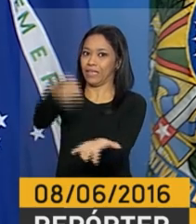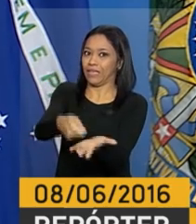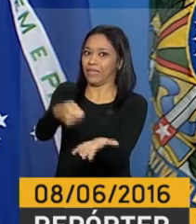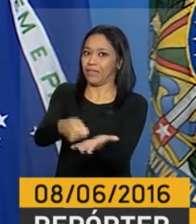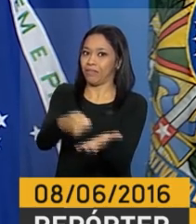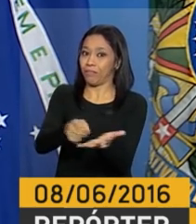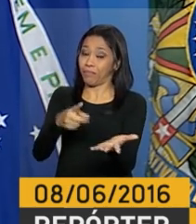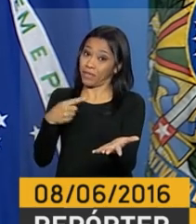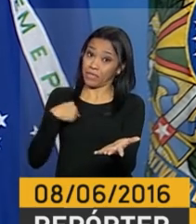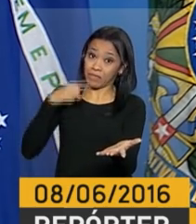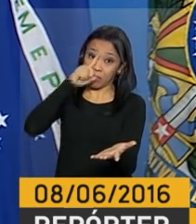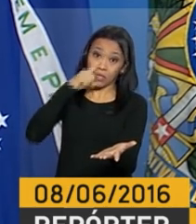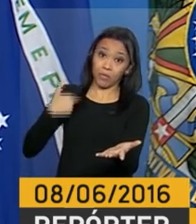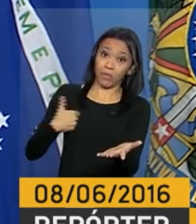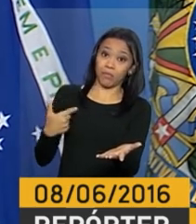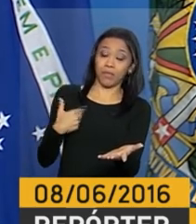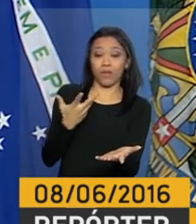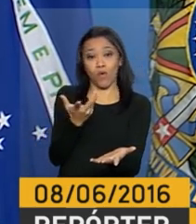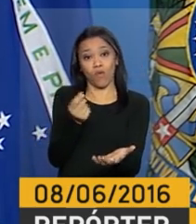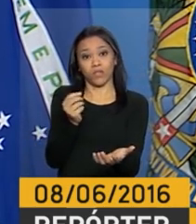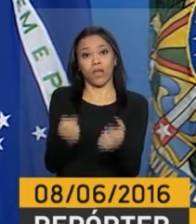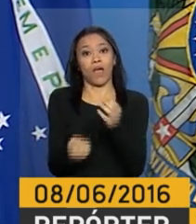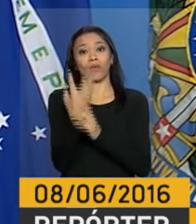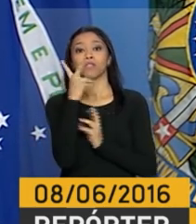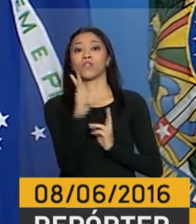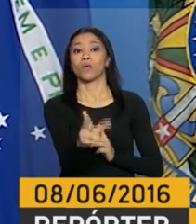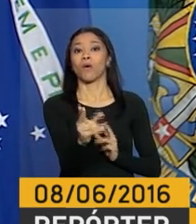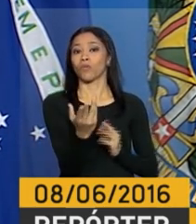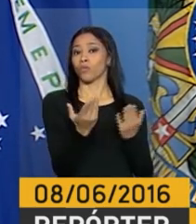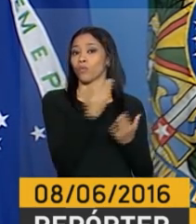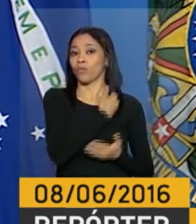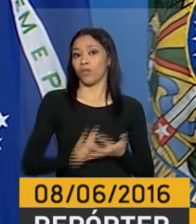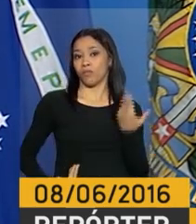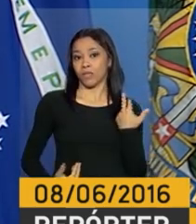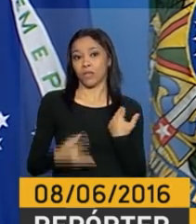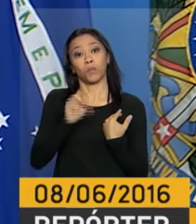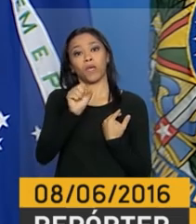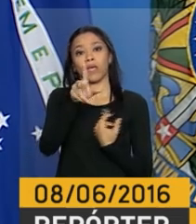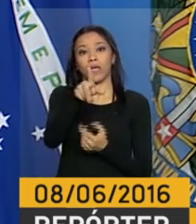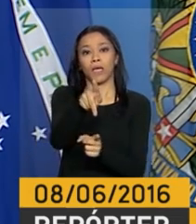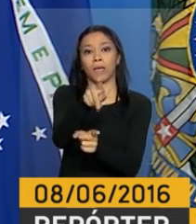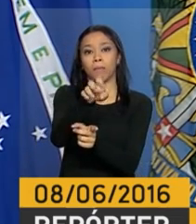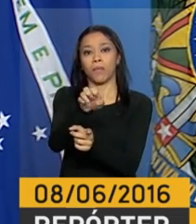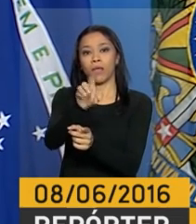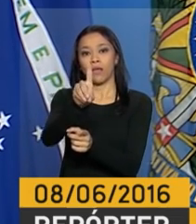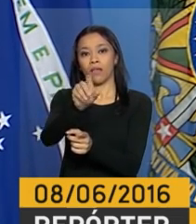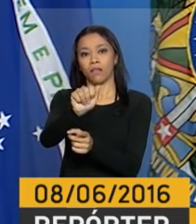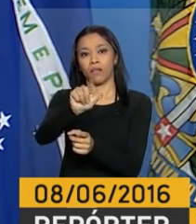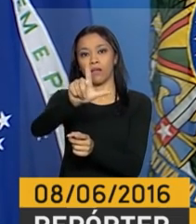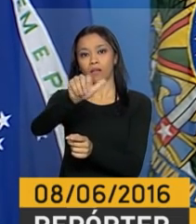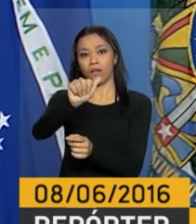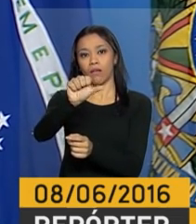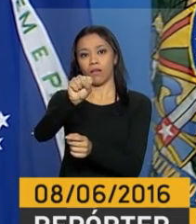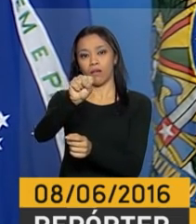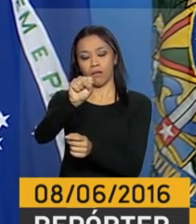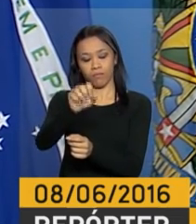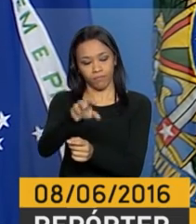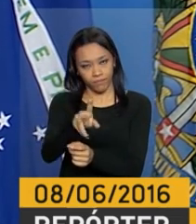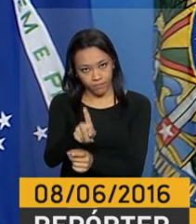pedaladas Então isto foi um fato relevants para a nossa atuação fruto do quê Estou assim